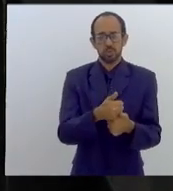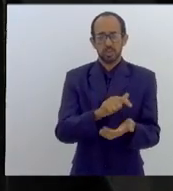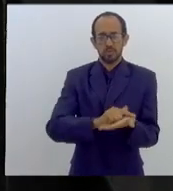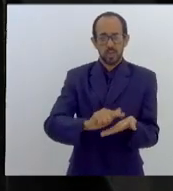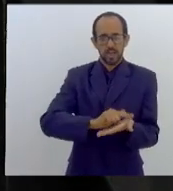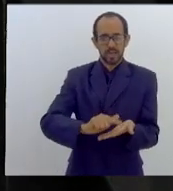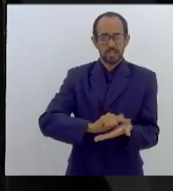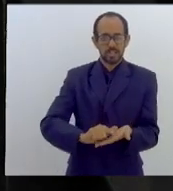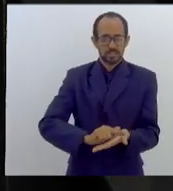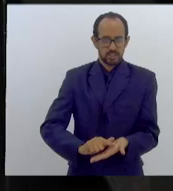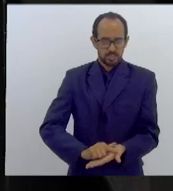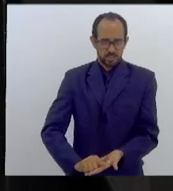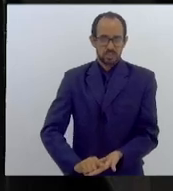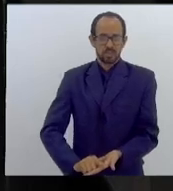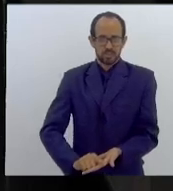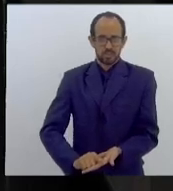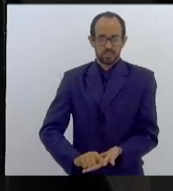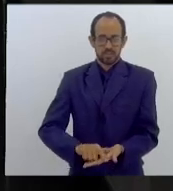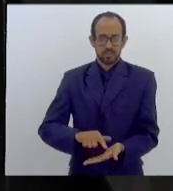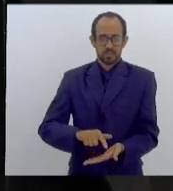vacâncias concretas